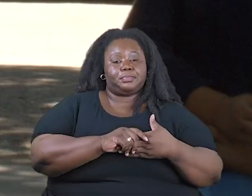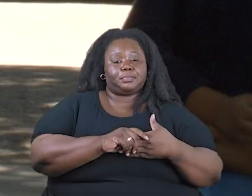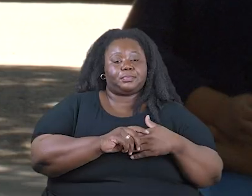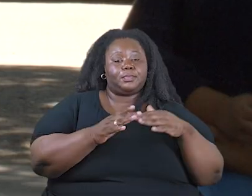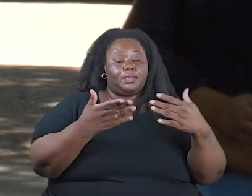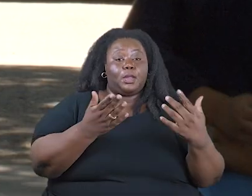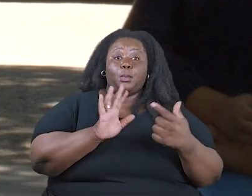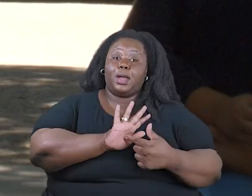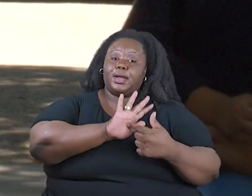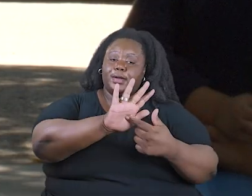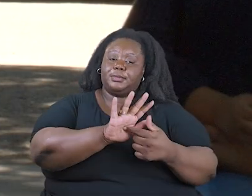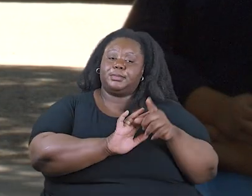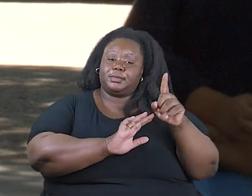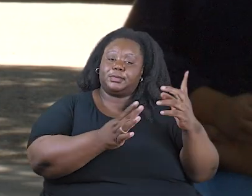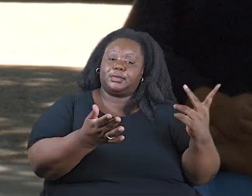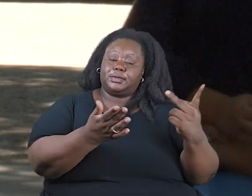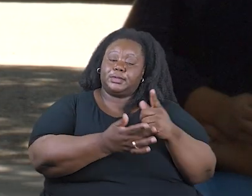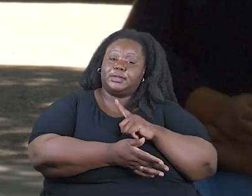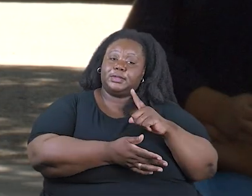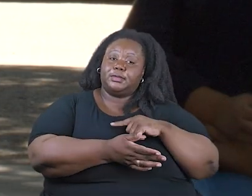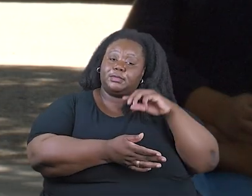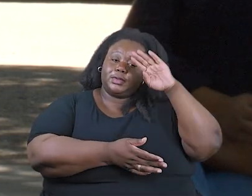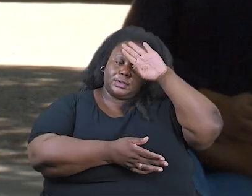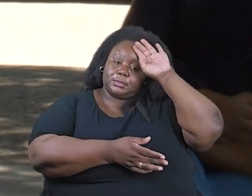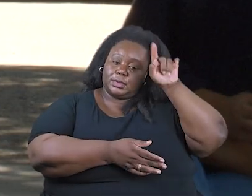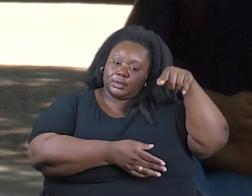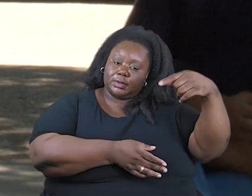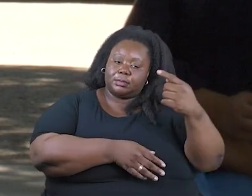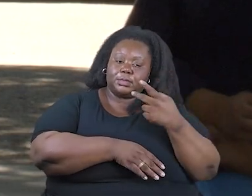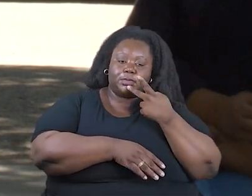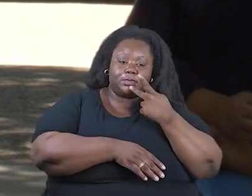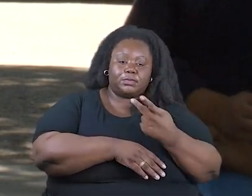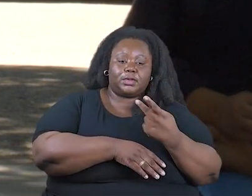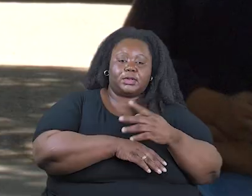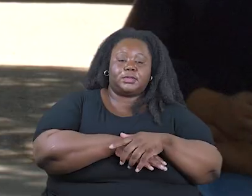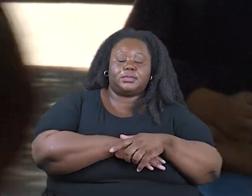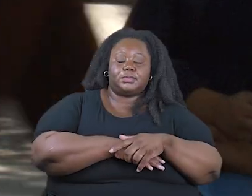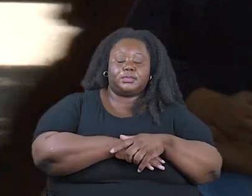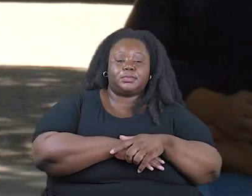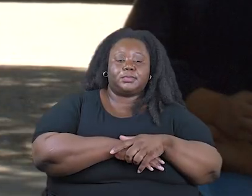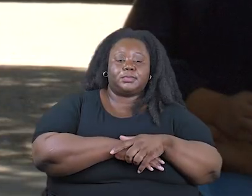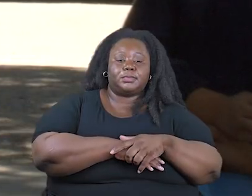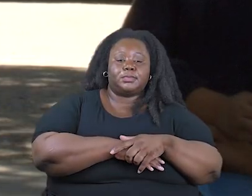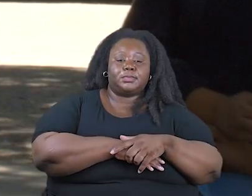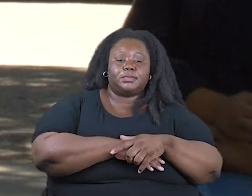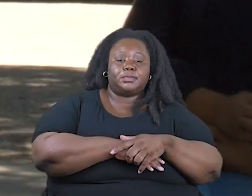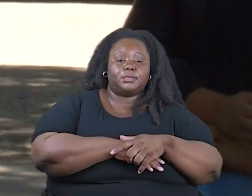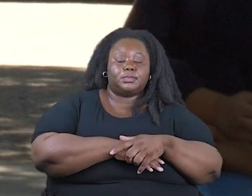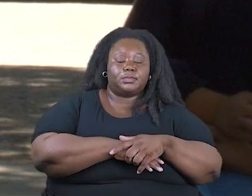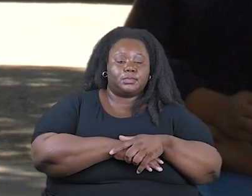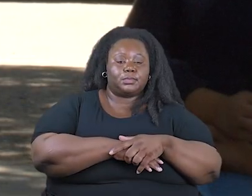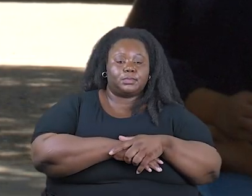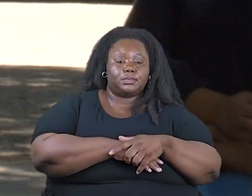Essa exposição que teve no MAP, daqui a pouco eu chego na sua pergunta.